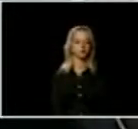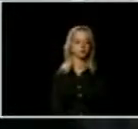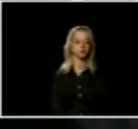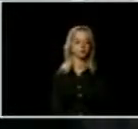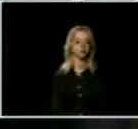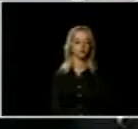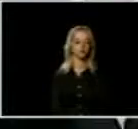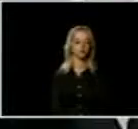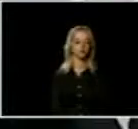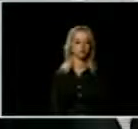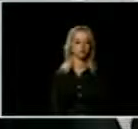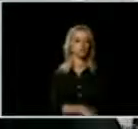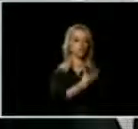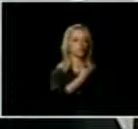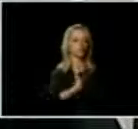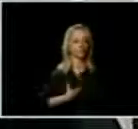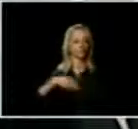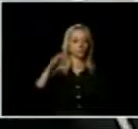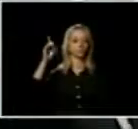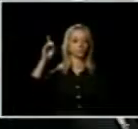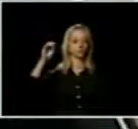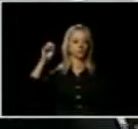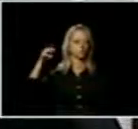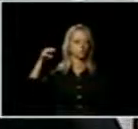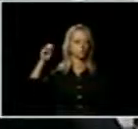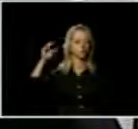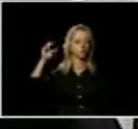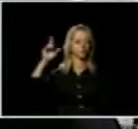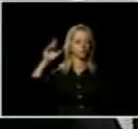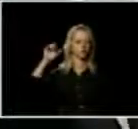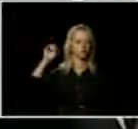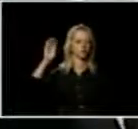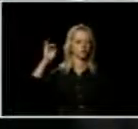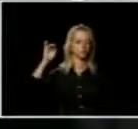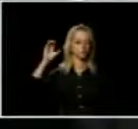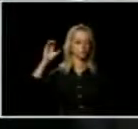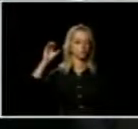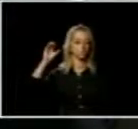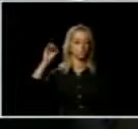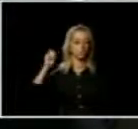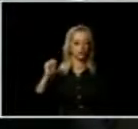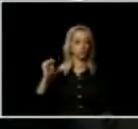E ele faz questão da realização de eventos tão importantes.